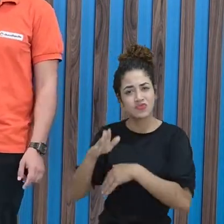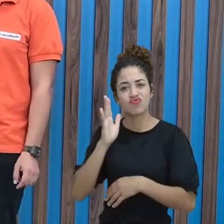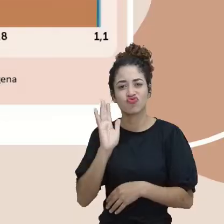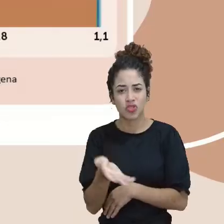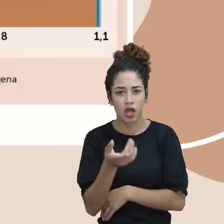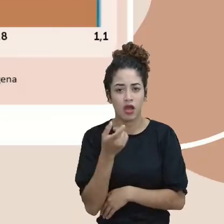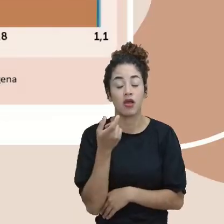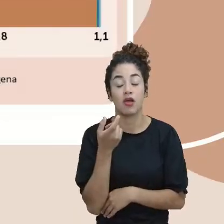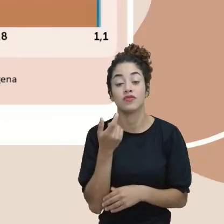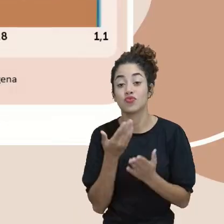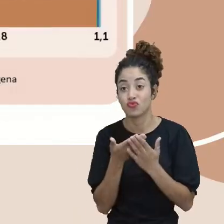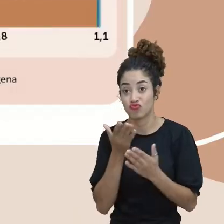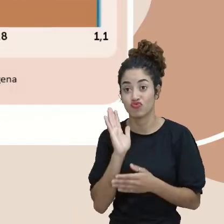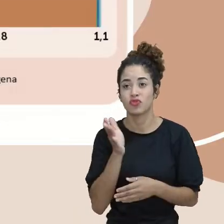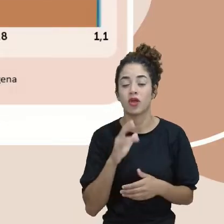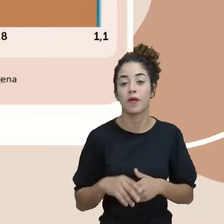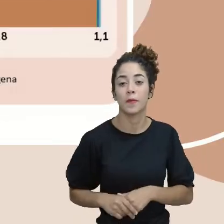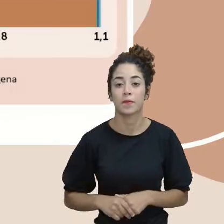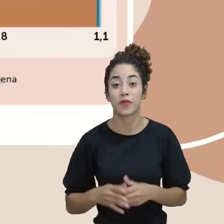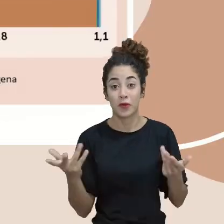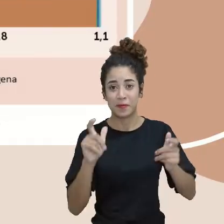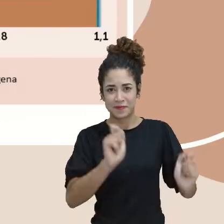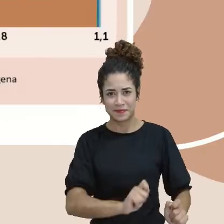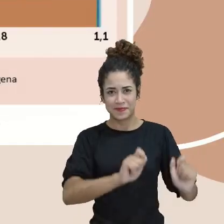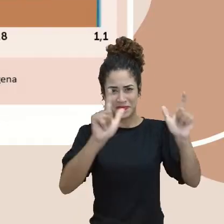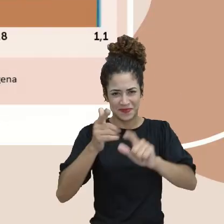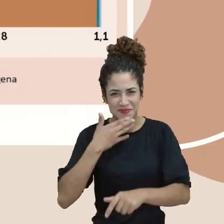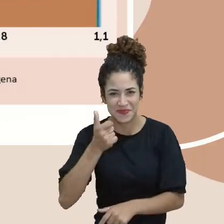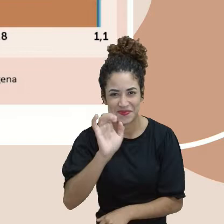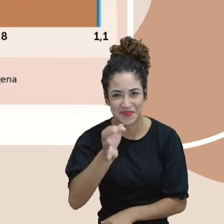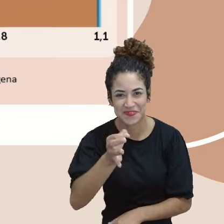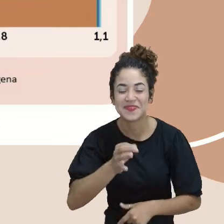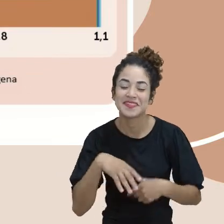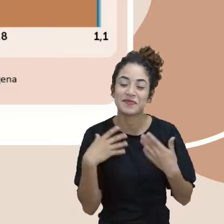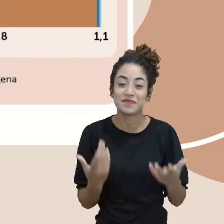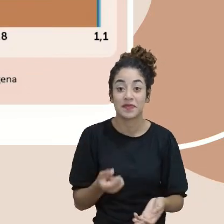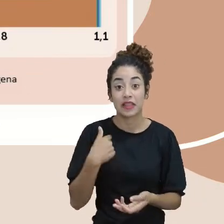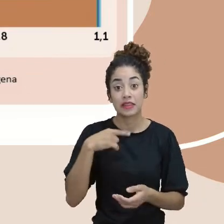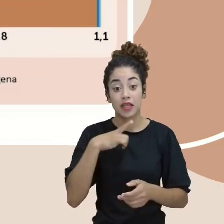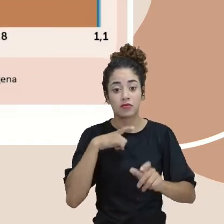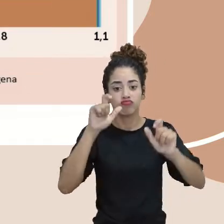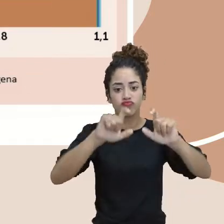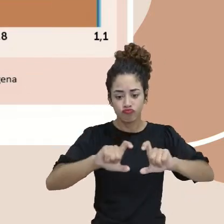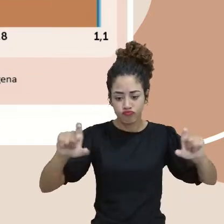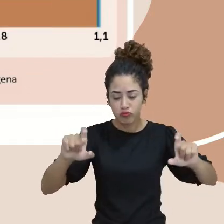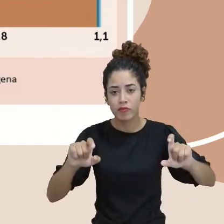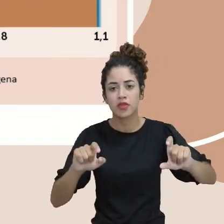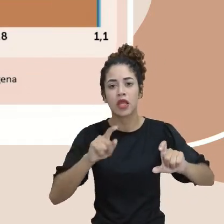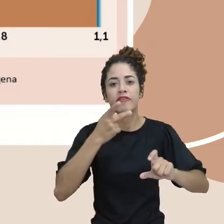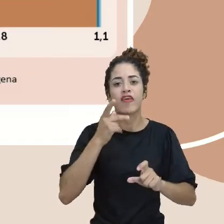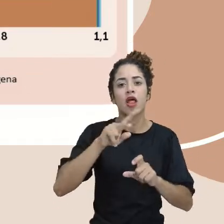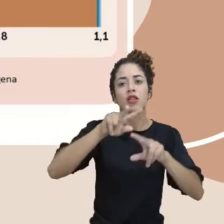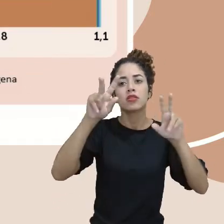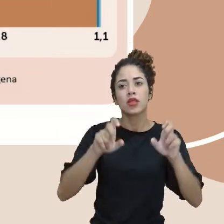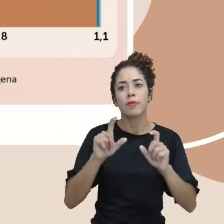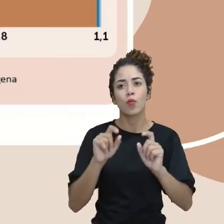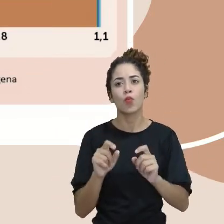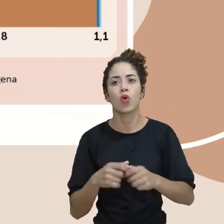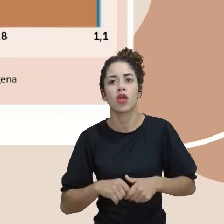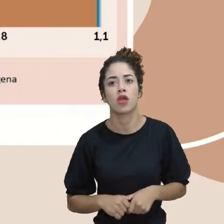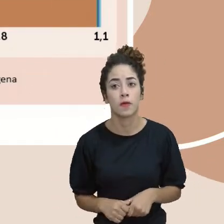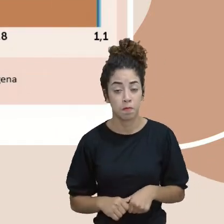vocês, para ver que tá pequenininho aí, pronto, chegou. Ó, que é um gráfico que fala sobre a